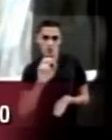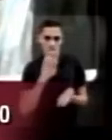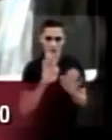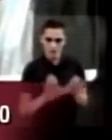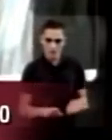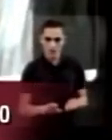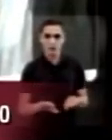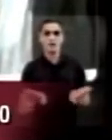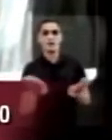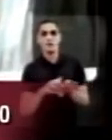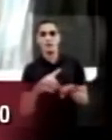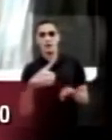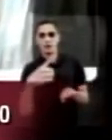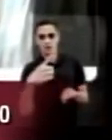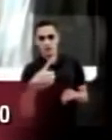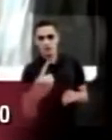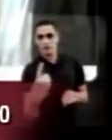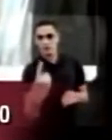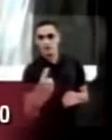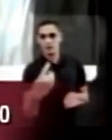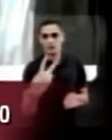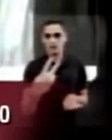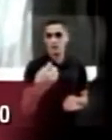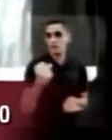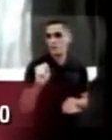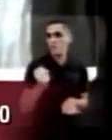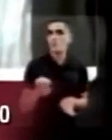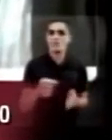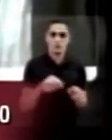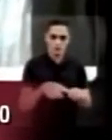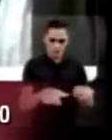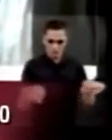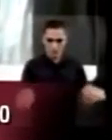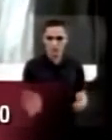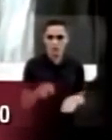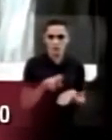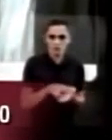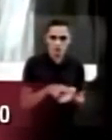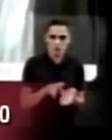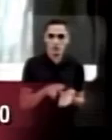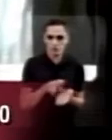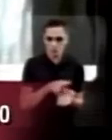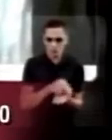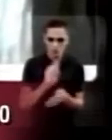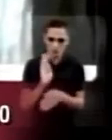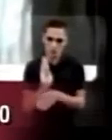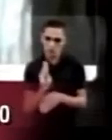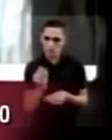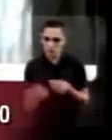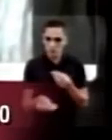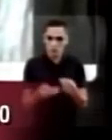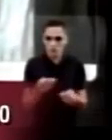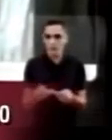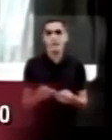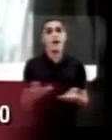em enfermarias. Quando só contamos os Covid, nós estamos com 101 pacientes,